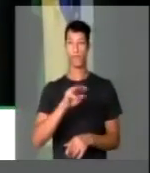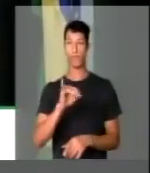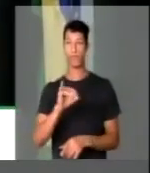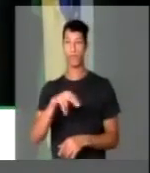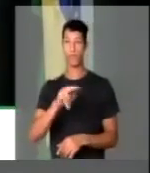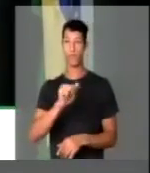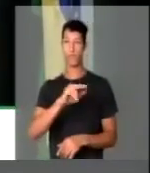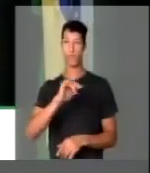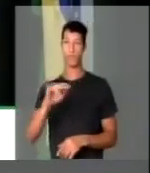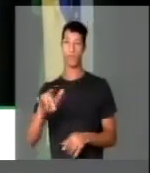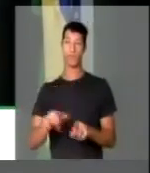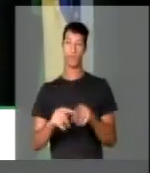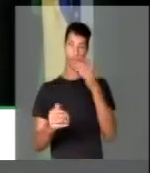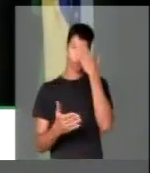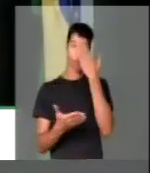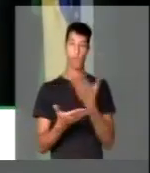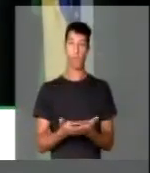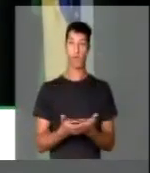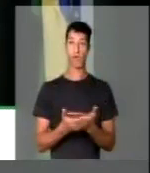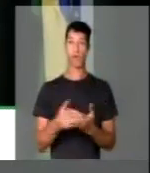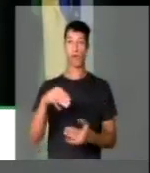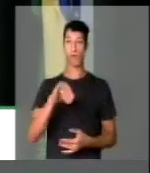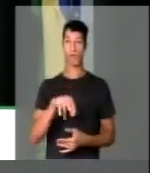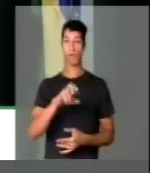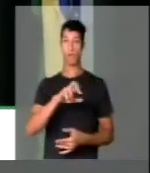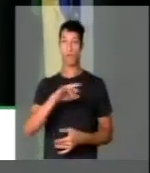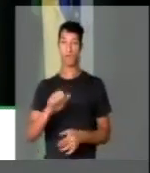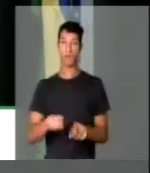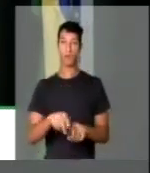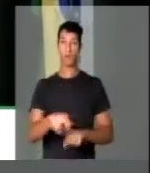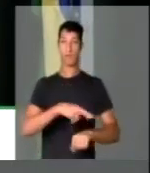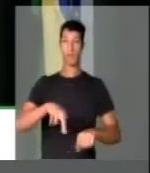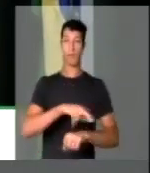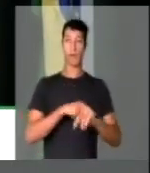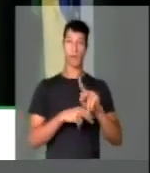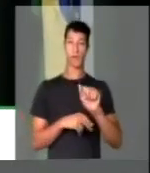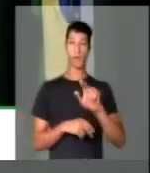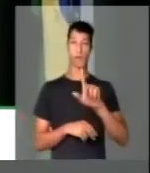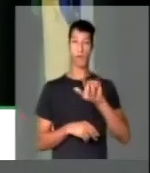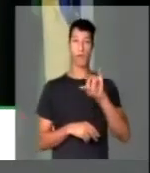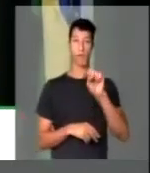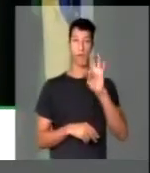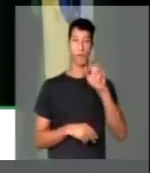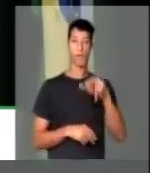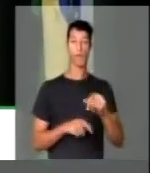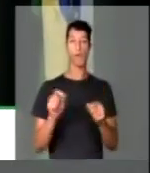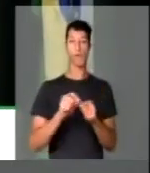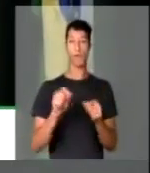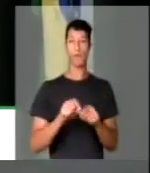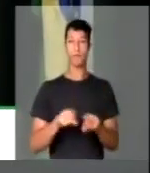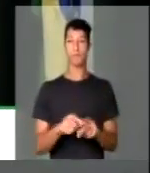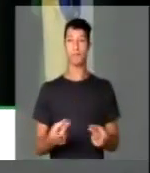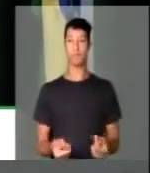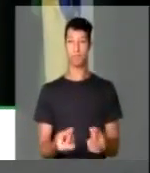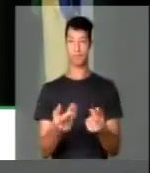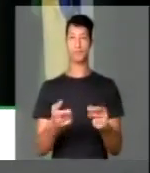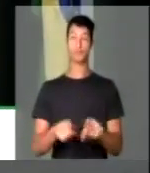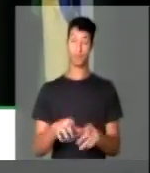multinacionais, acreditando no minério de ferro da região de Paulistana e fazendo